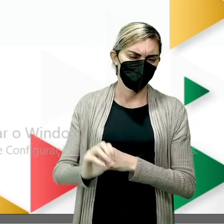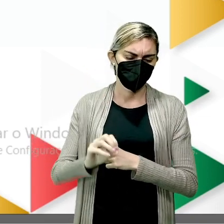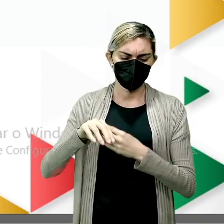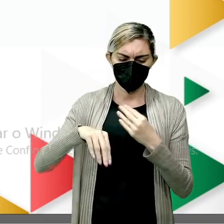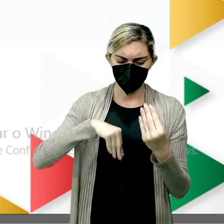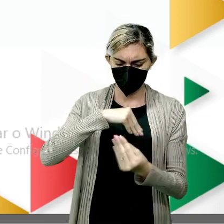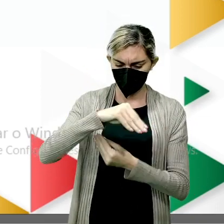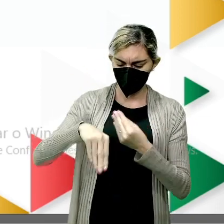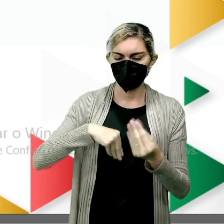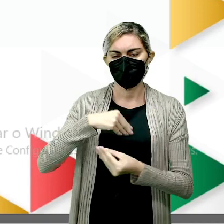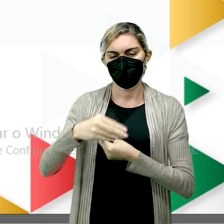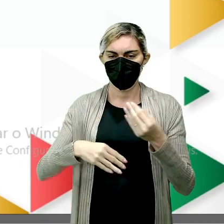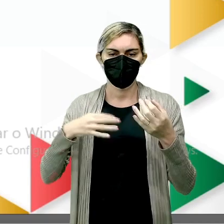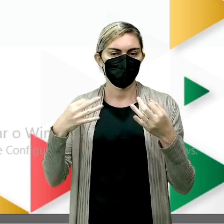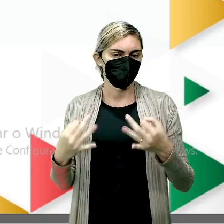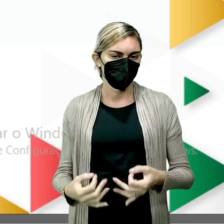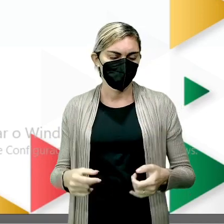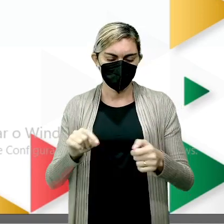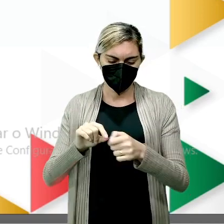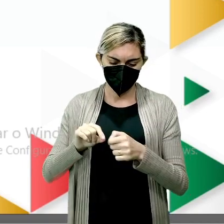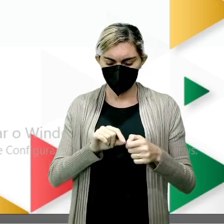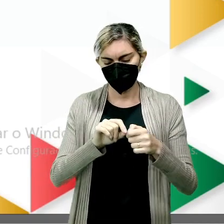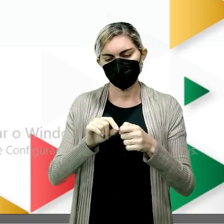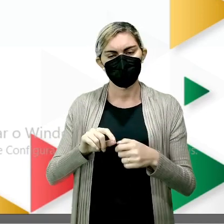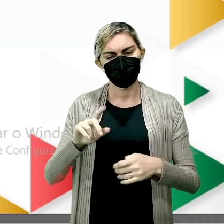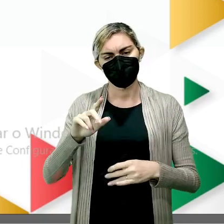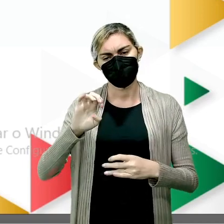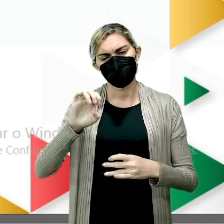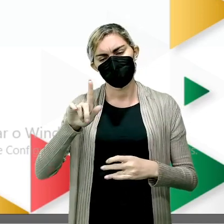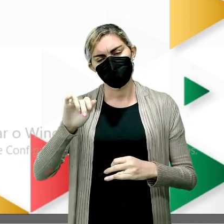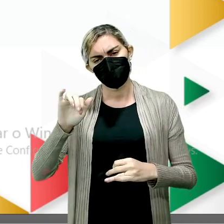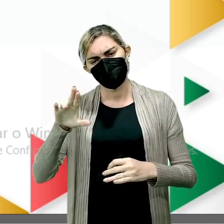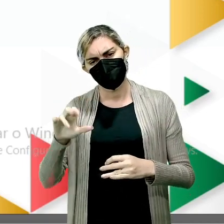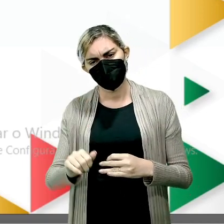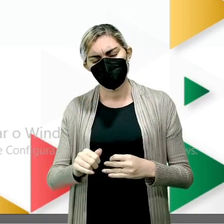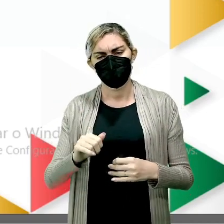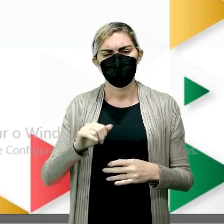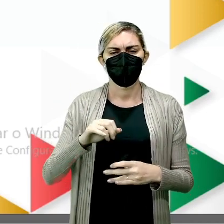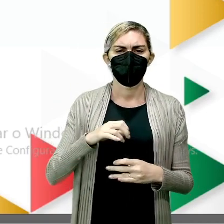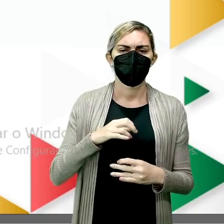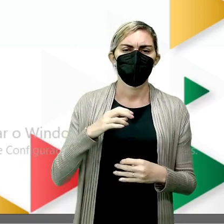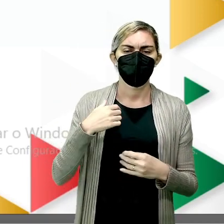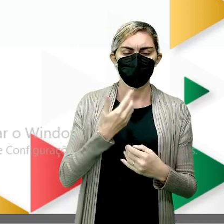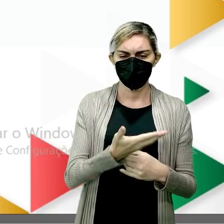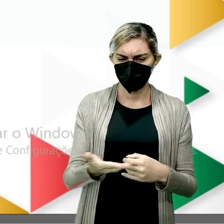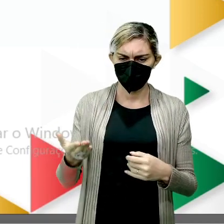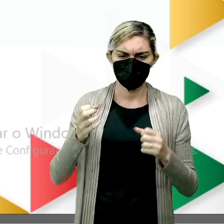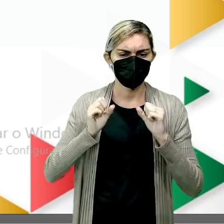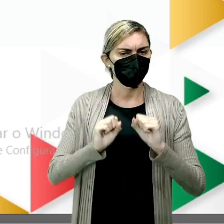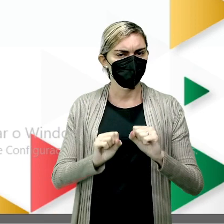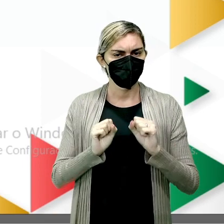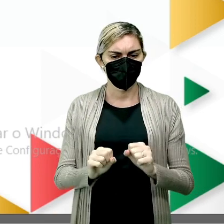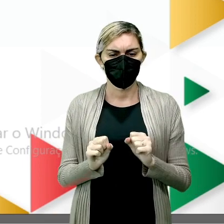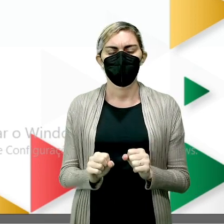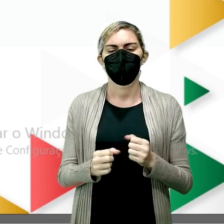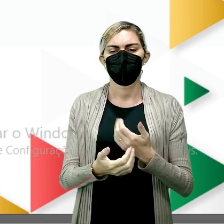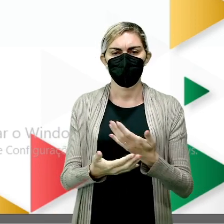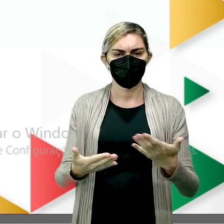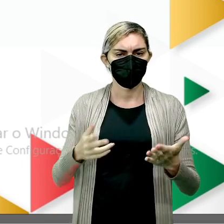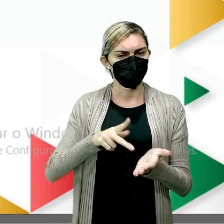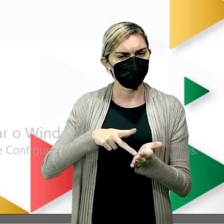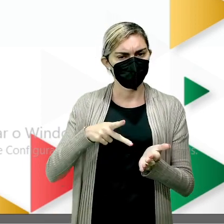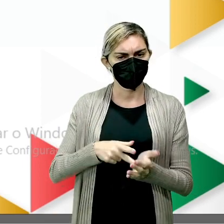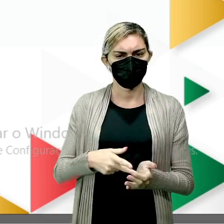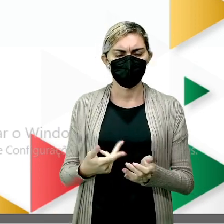substâncias que são justamente produzidas pelas glândulas que são endócrinas. Eles podem ser considerados, na